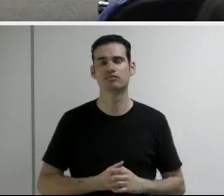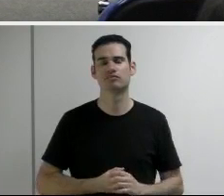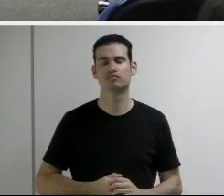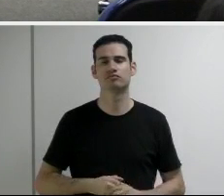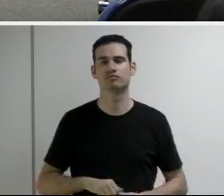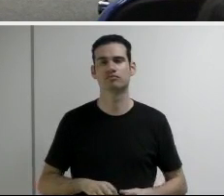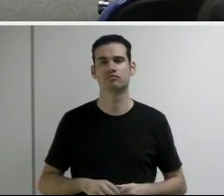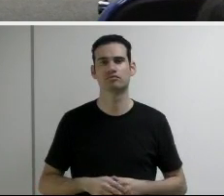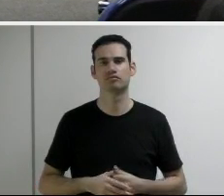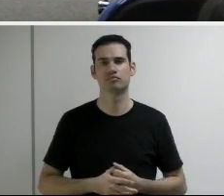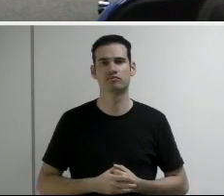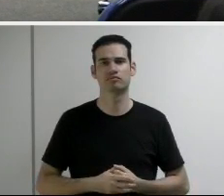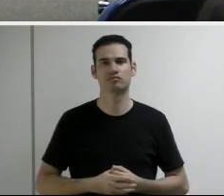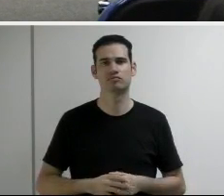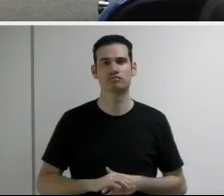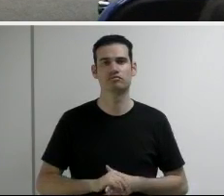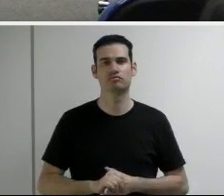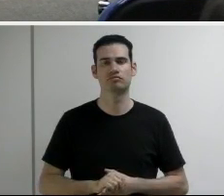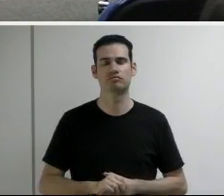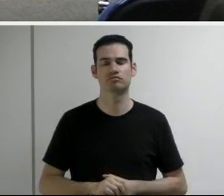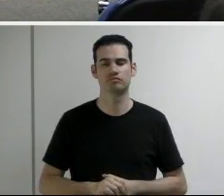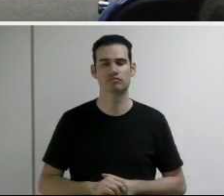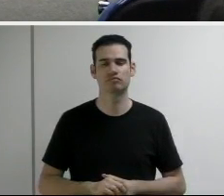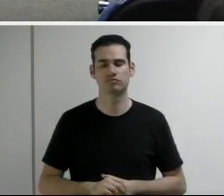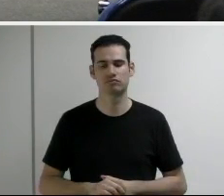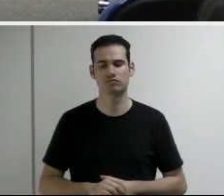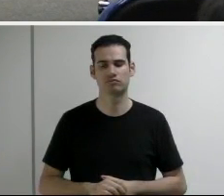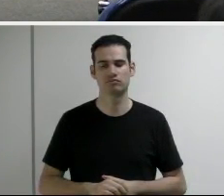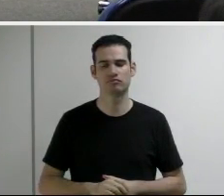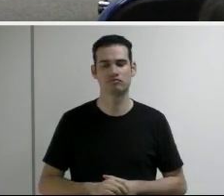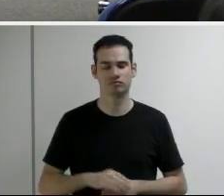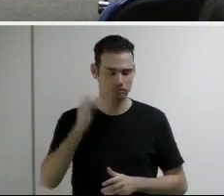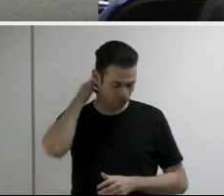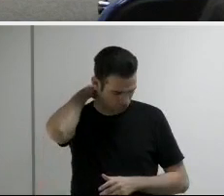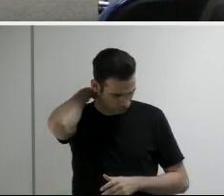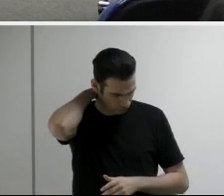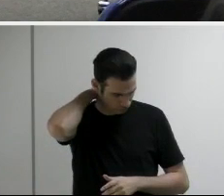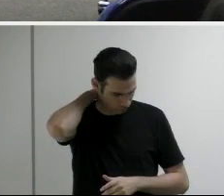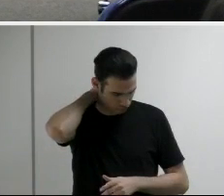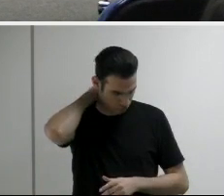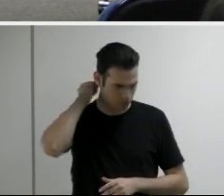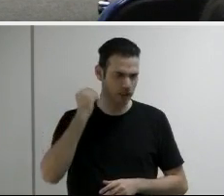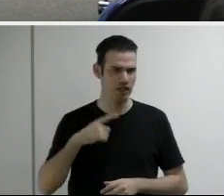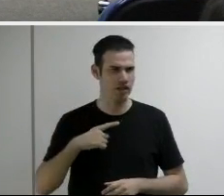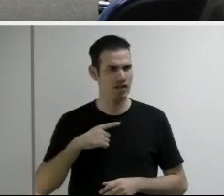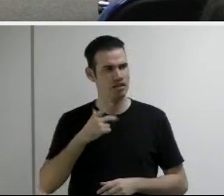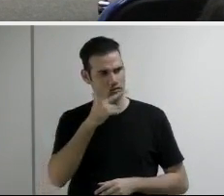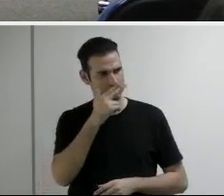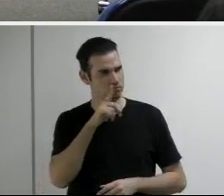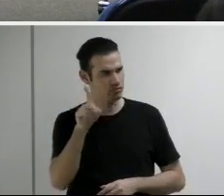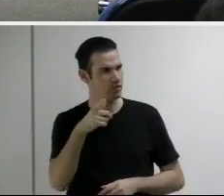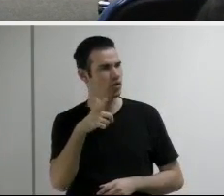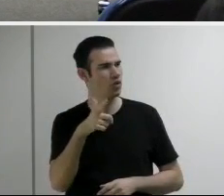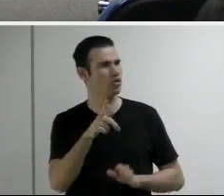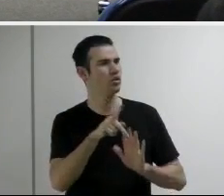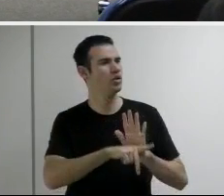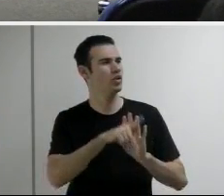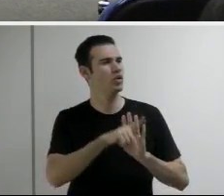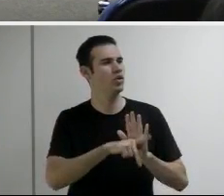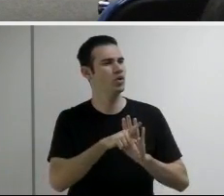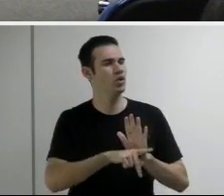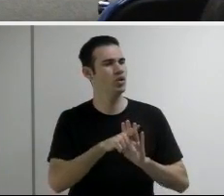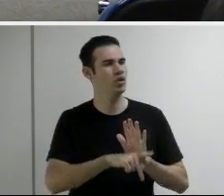Foram 11, depois que foi feita a comissão especial para tratar especificamente do tema, tem mais um projeto ali, Danilo, você tem que mudar a apresentação, tem o projeto